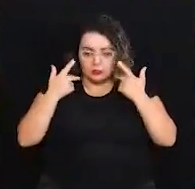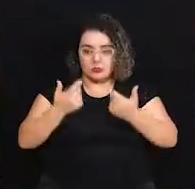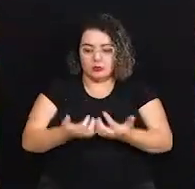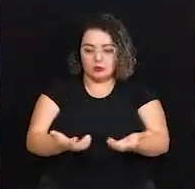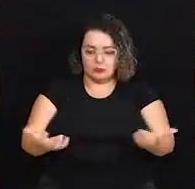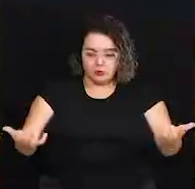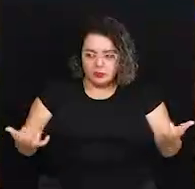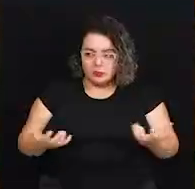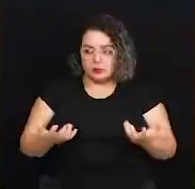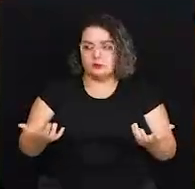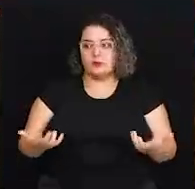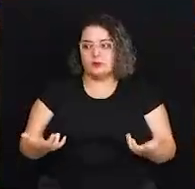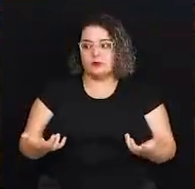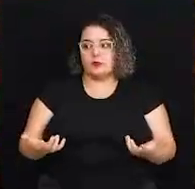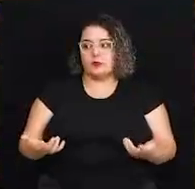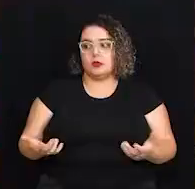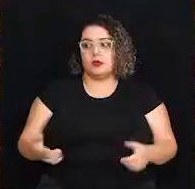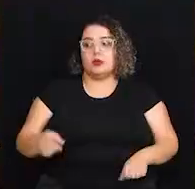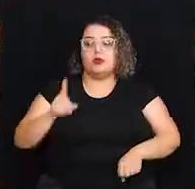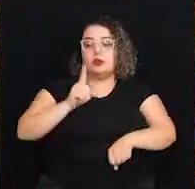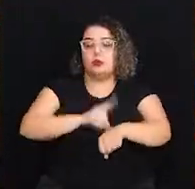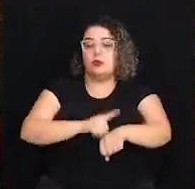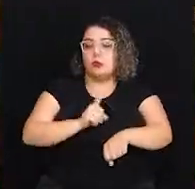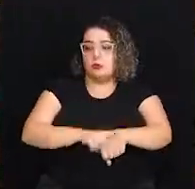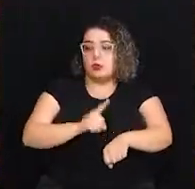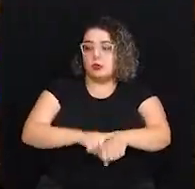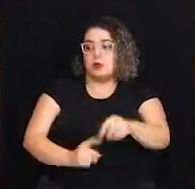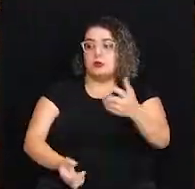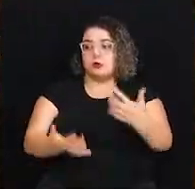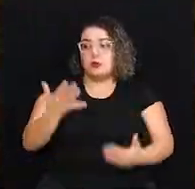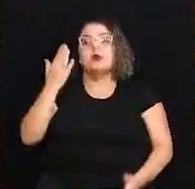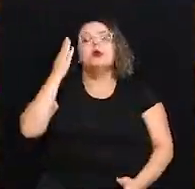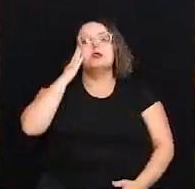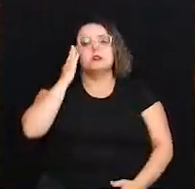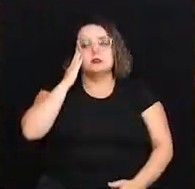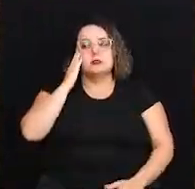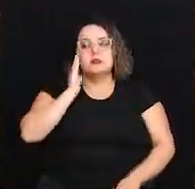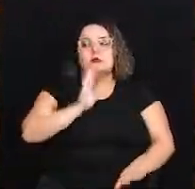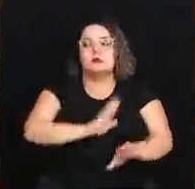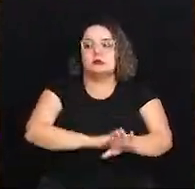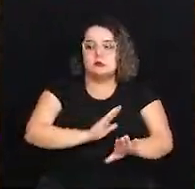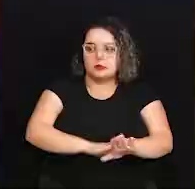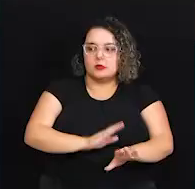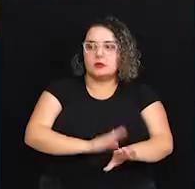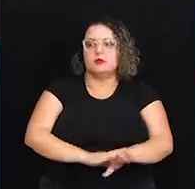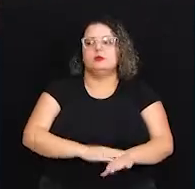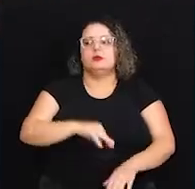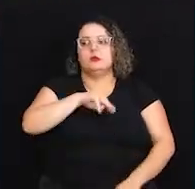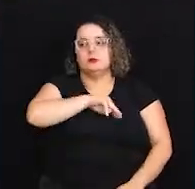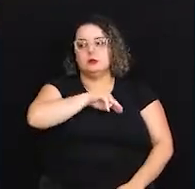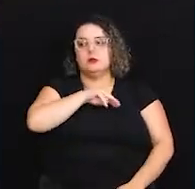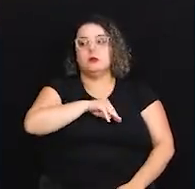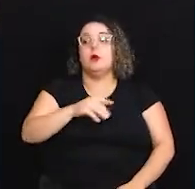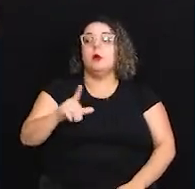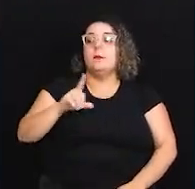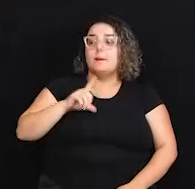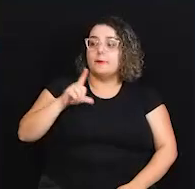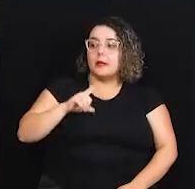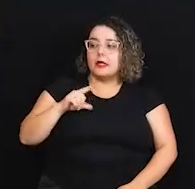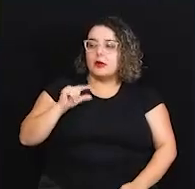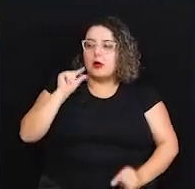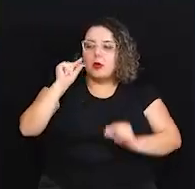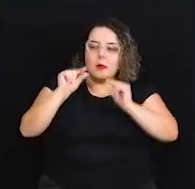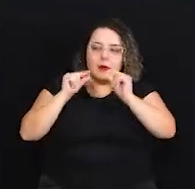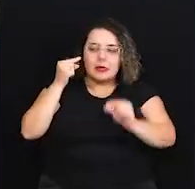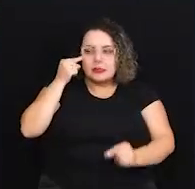florestais. E na hora da emergência, cada um sabe a sua função e sua missão. Para a gente ter só uma